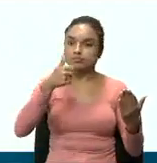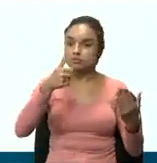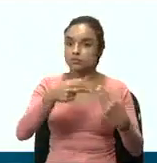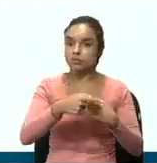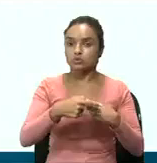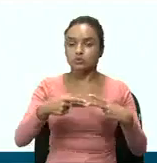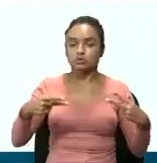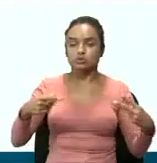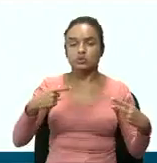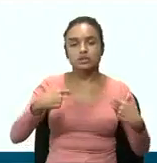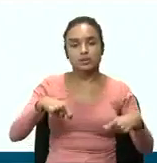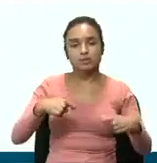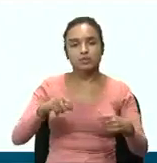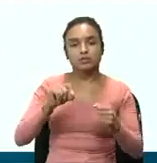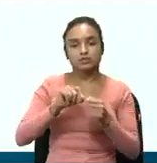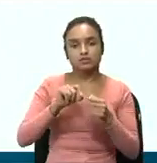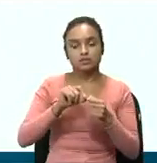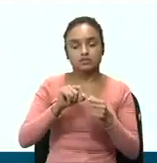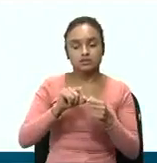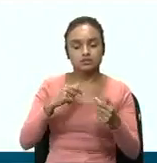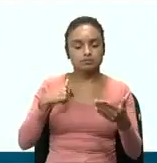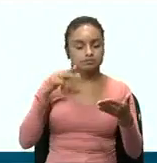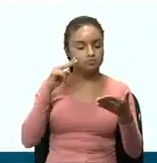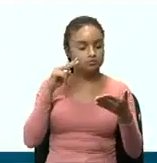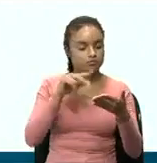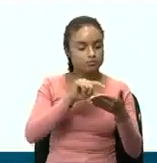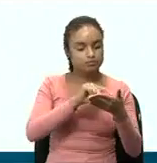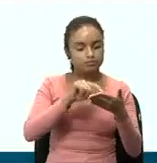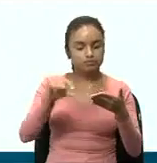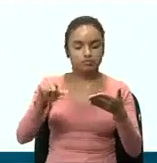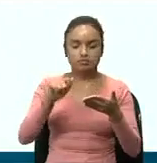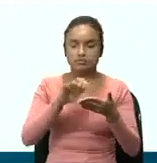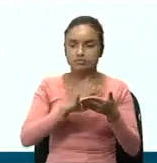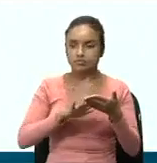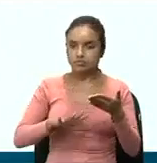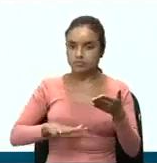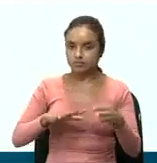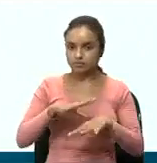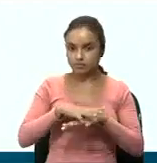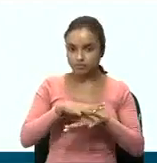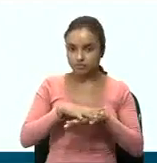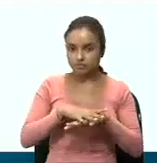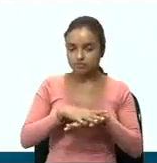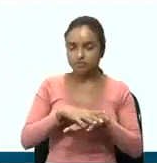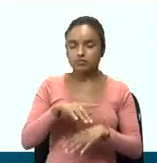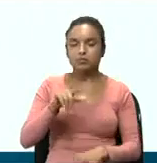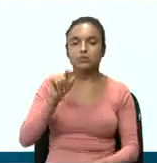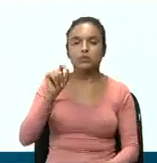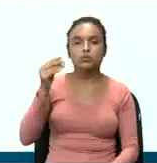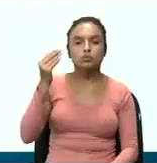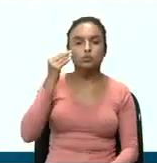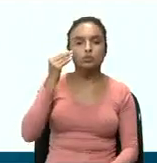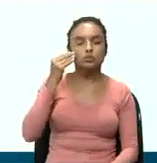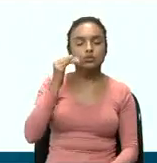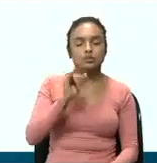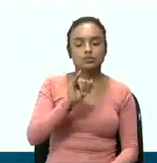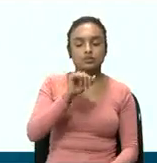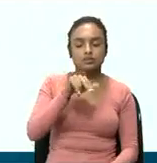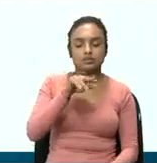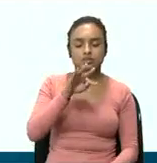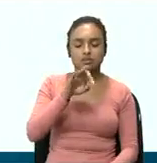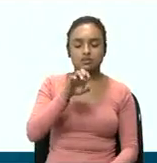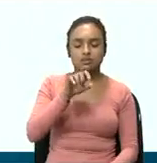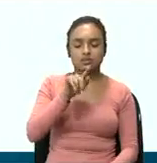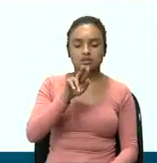situação que nós vamos olhar nesse caso. Então, para o teste da integral, nós vamos ter o quê? Para saber se ela é crescente ou